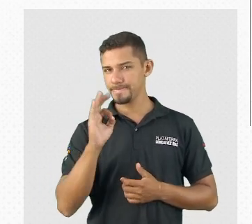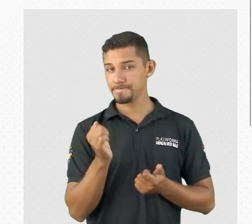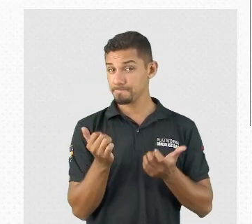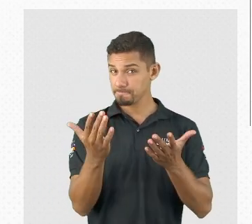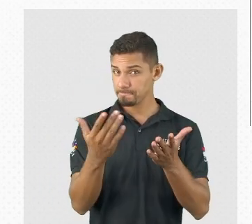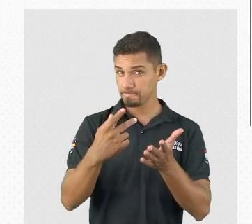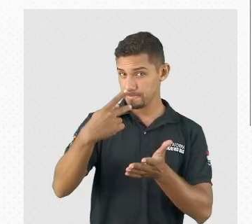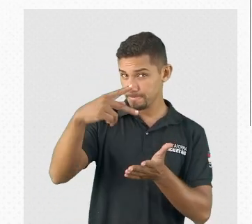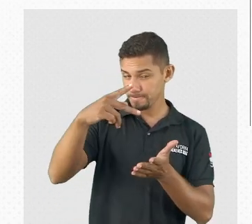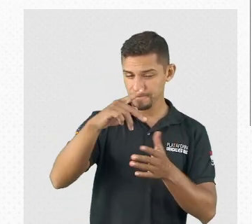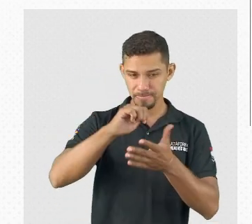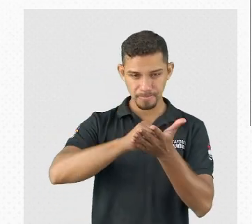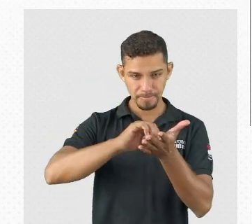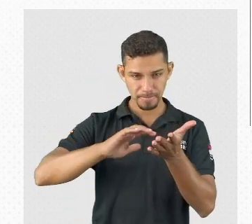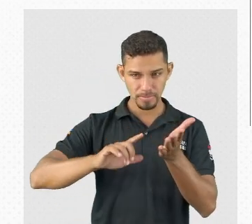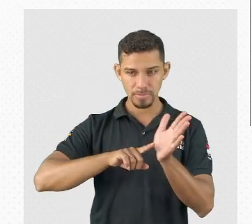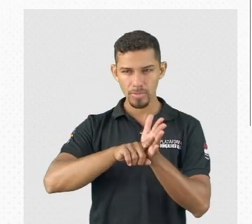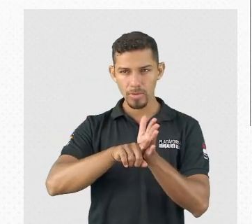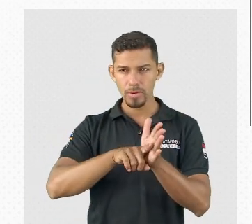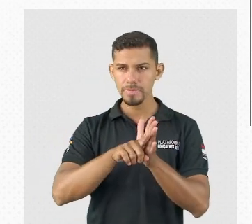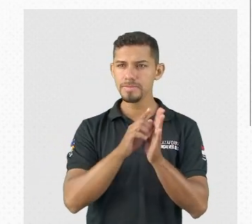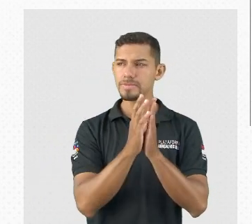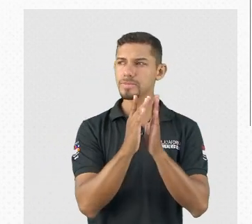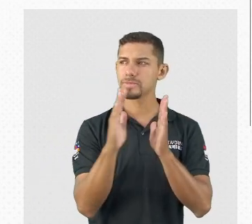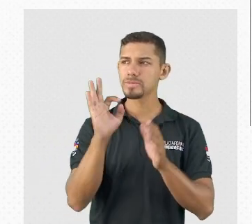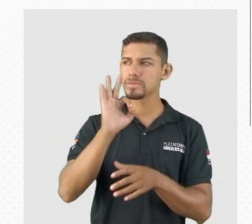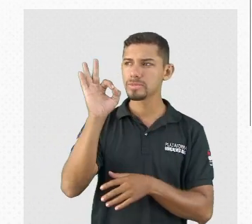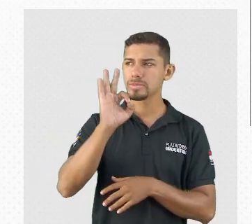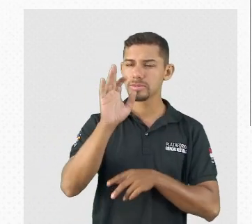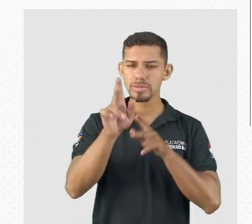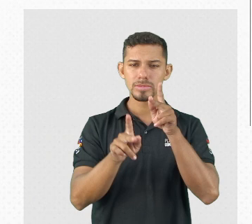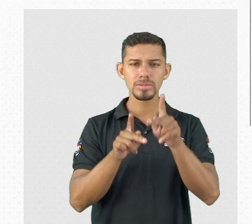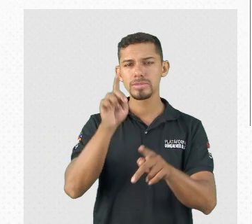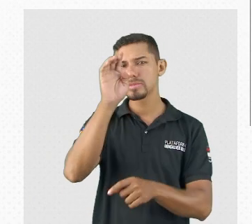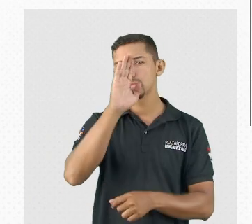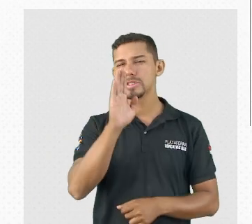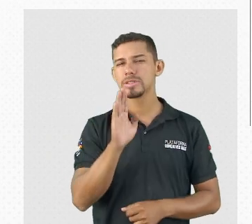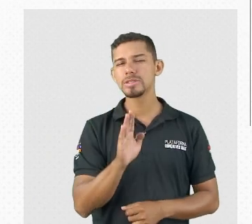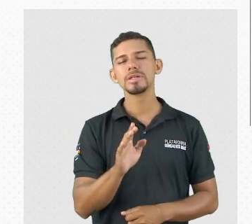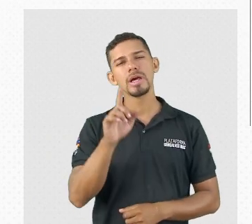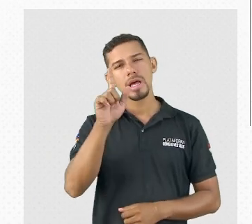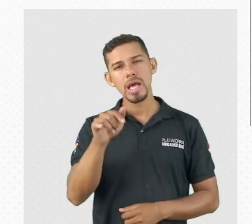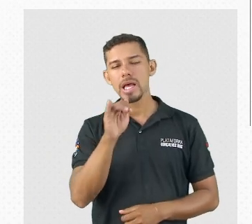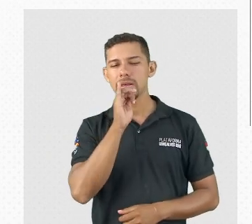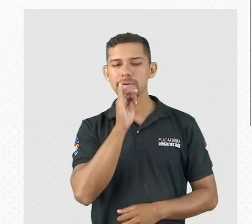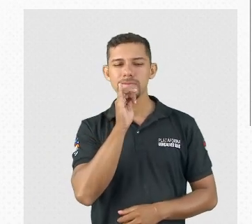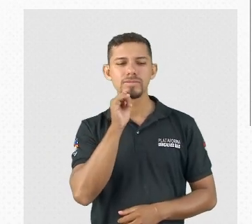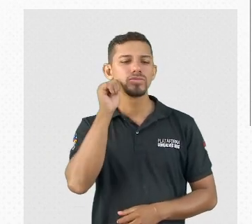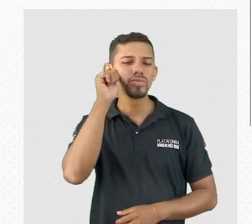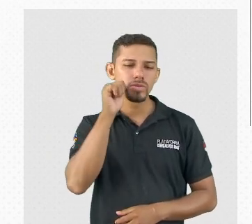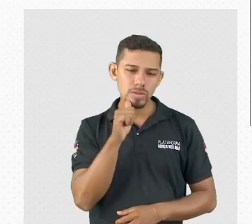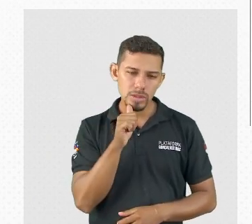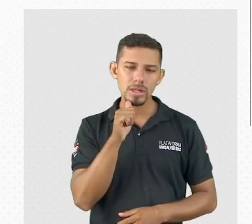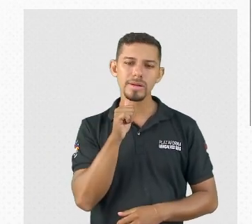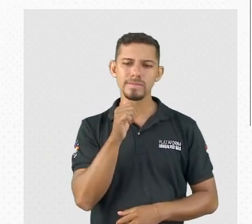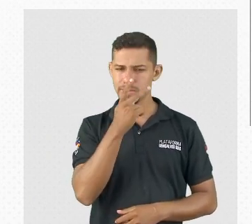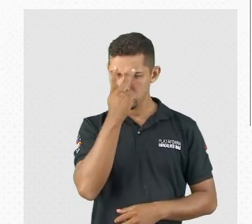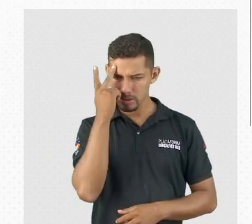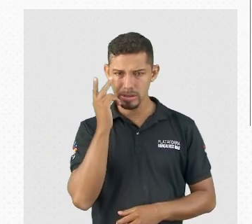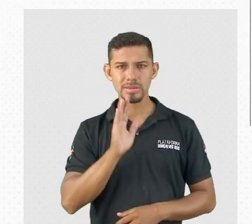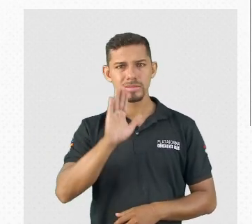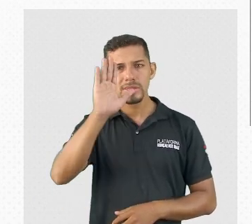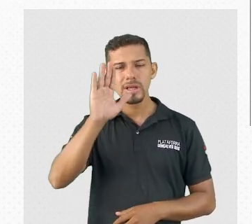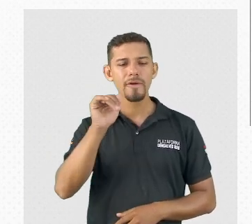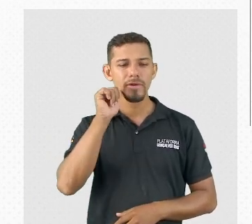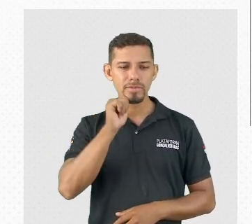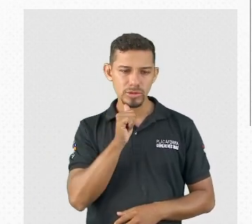você pesquisar, né? Quantos por cento da população brasileira é de mulheres, né, de pessoas que se autodeclaram do